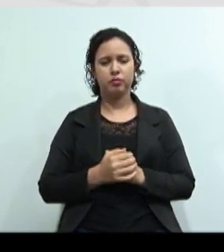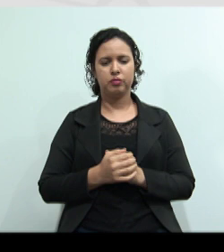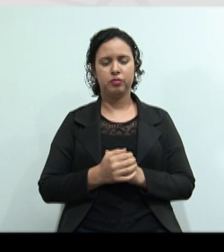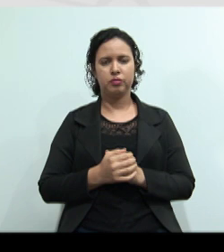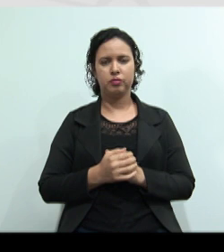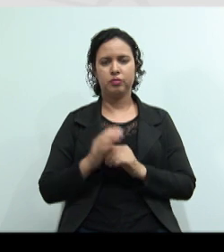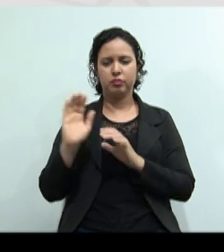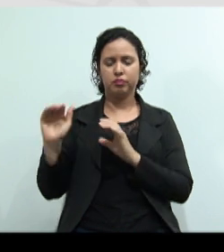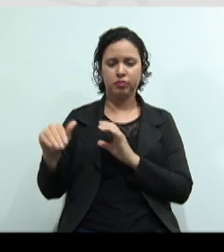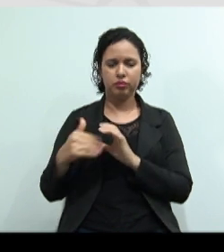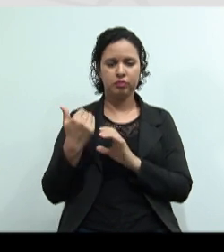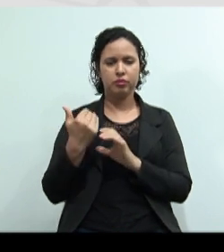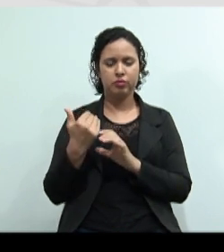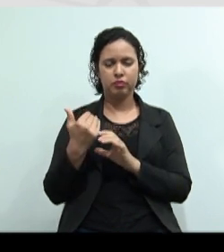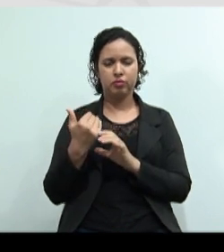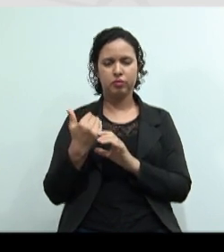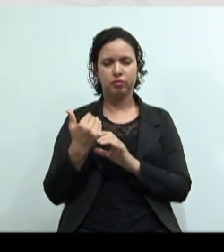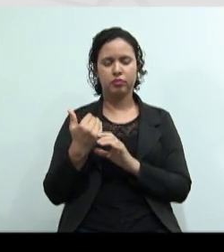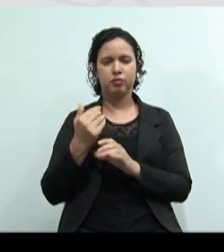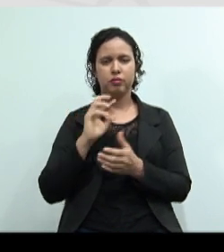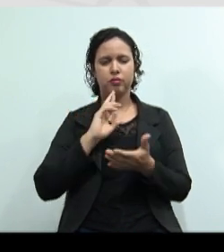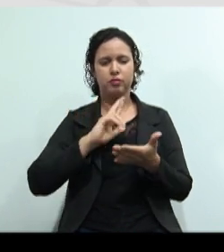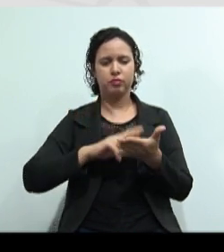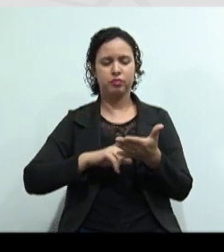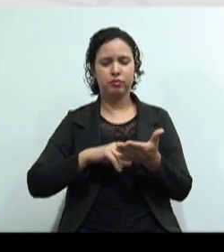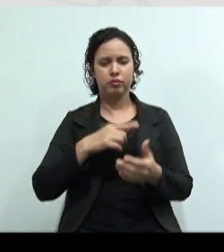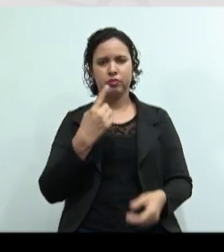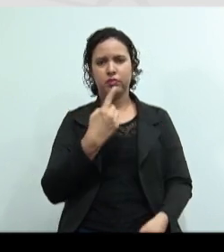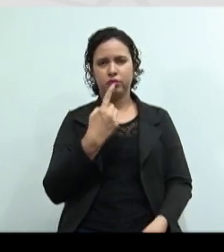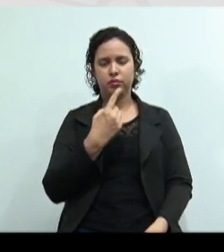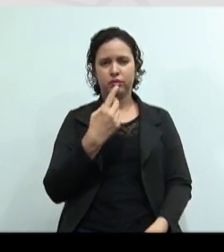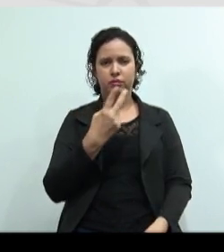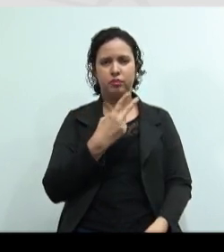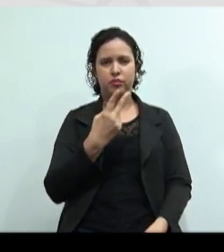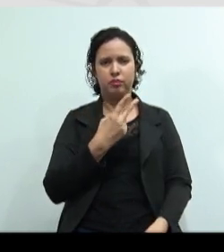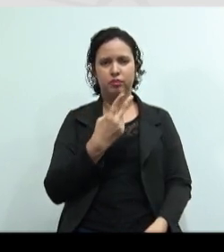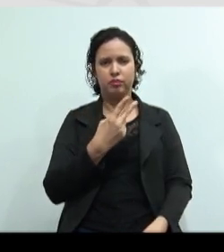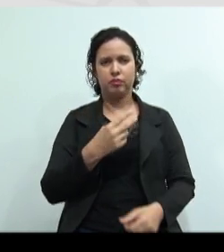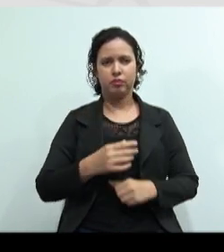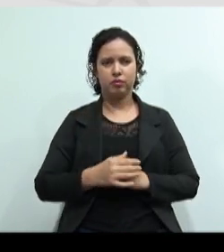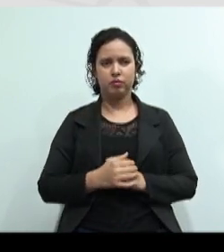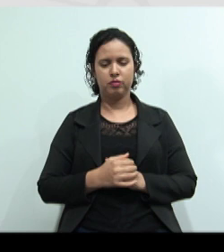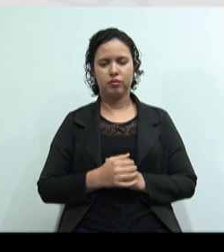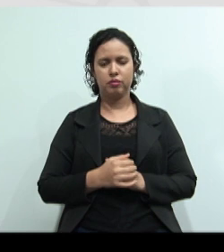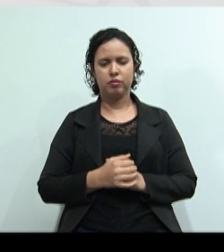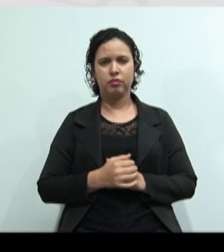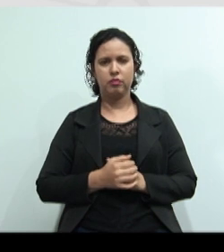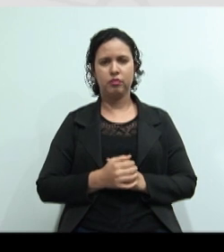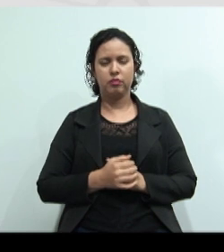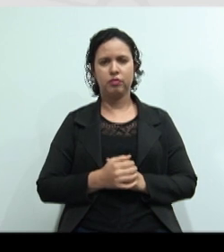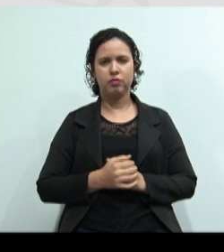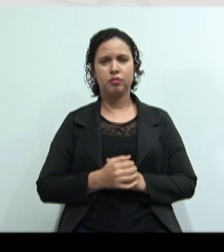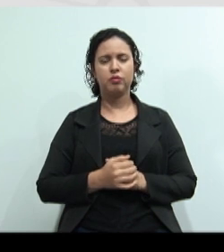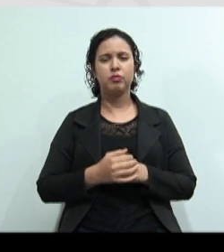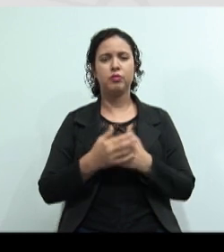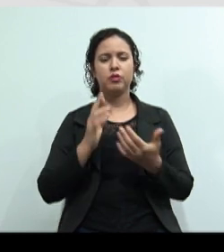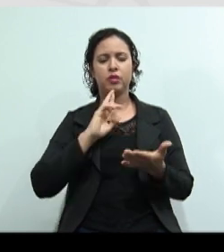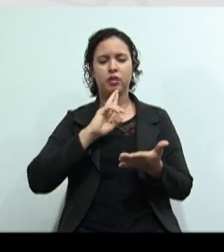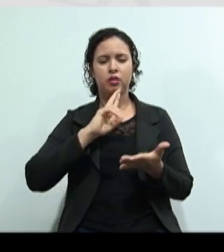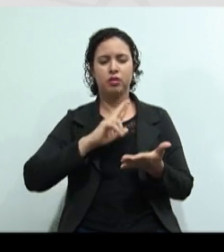me responderam aqui essa questão. Responderam só a 1 e a 2. E aí, gente, respondem a 4. Qual seria a resposta? A resposta